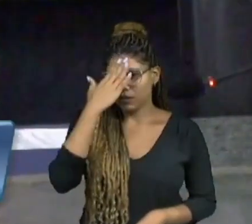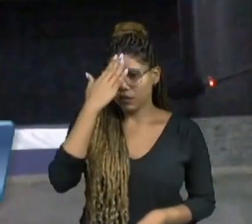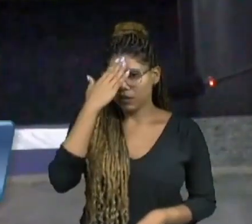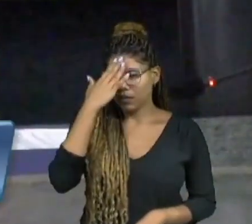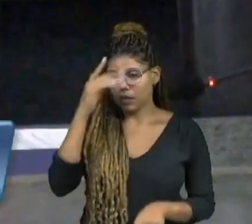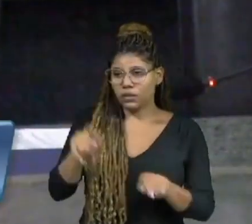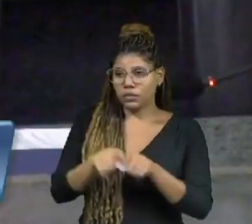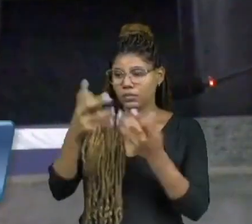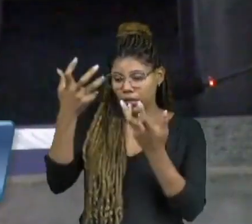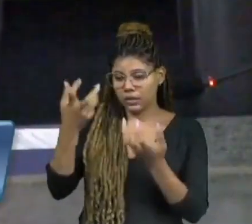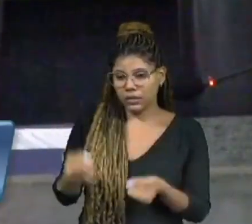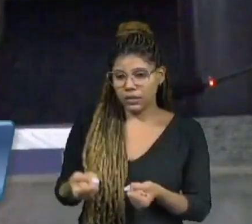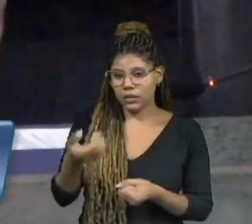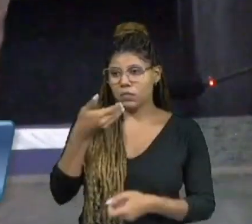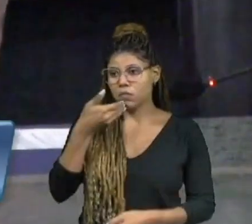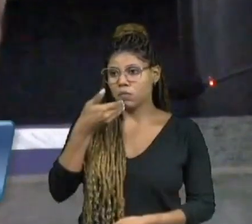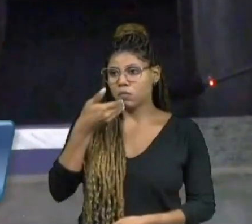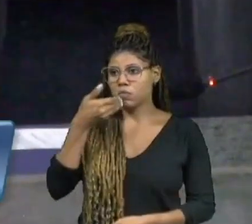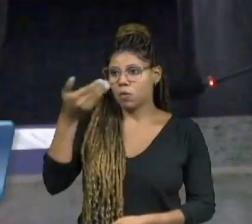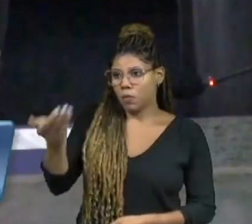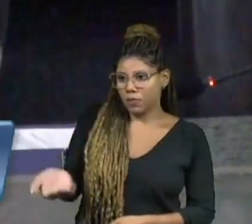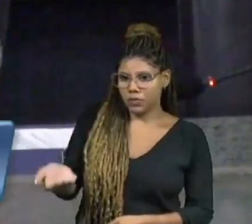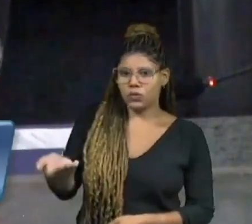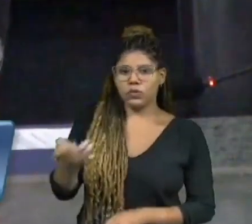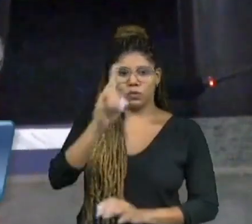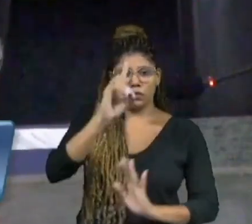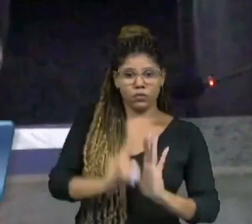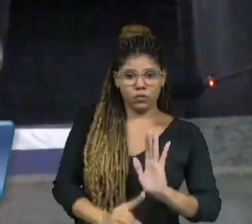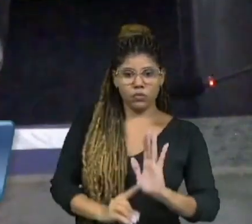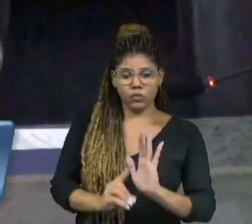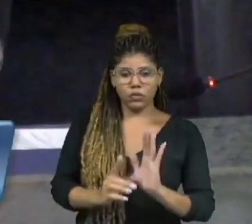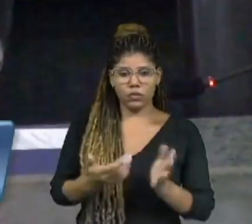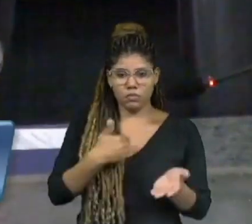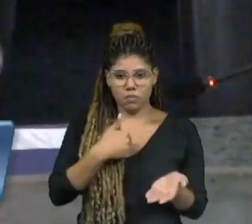pedido de consideração ao direito dessa parlamentar.